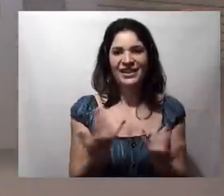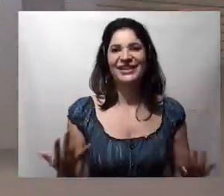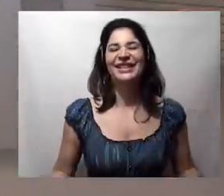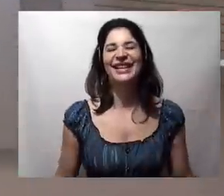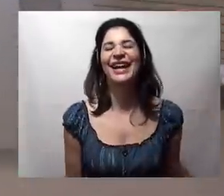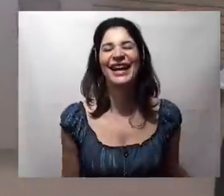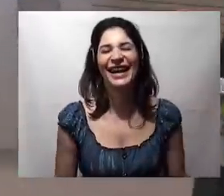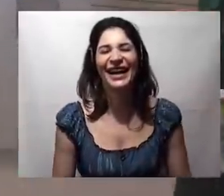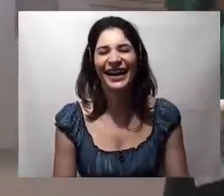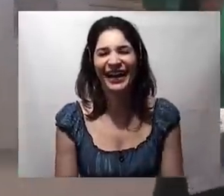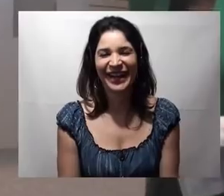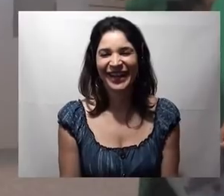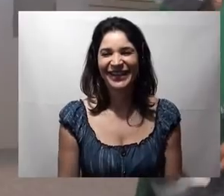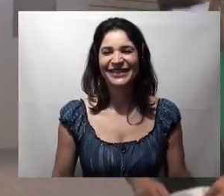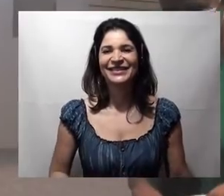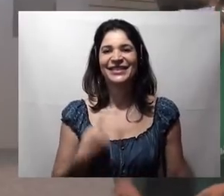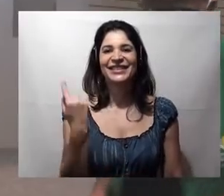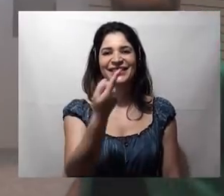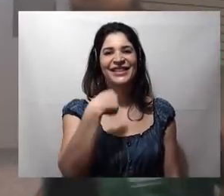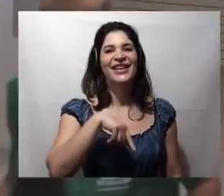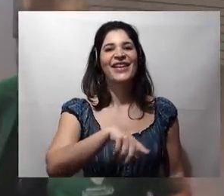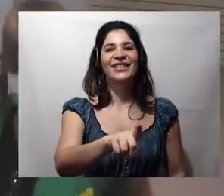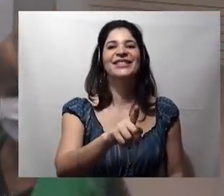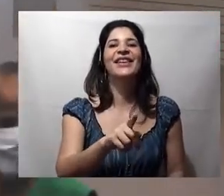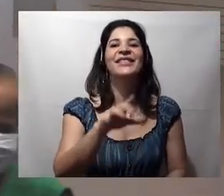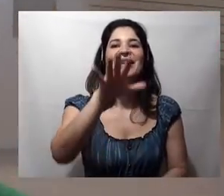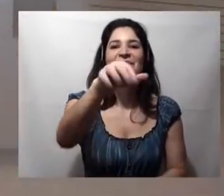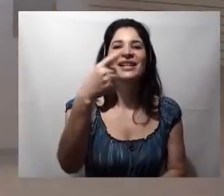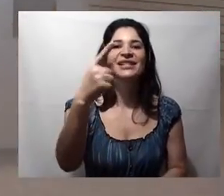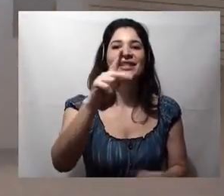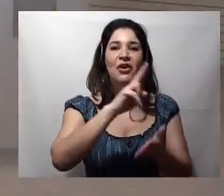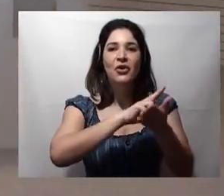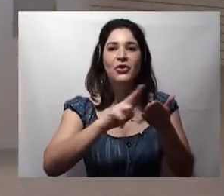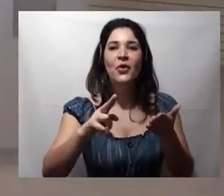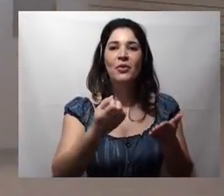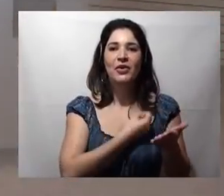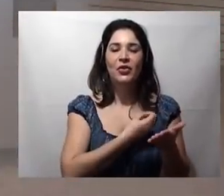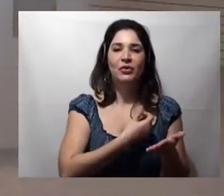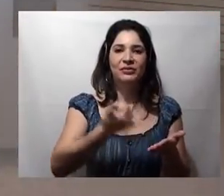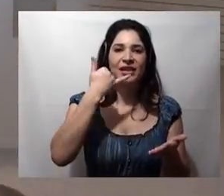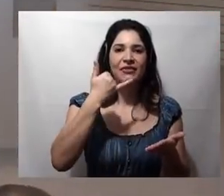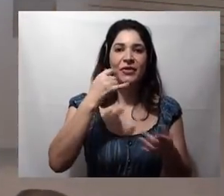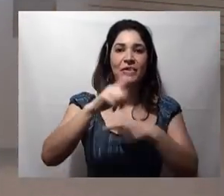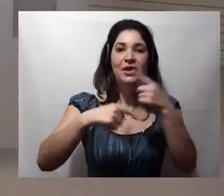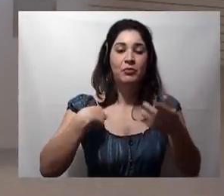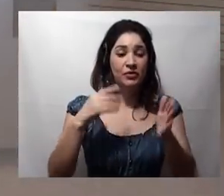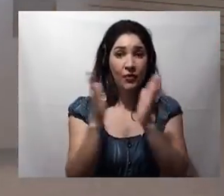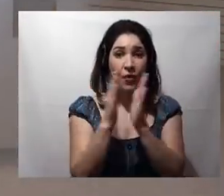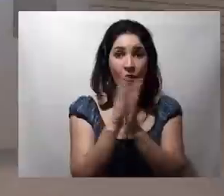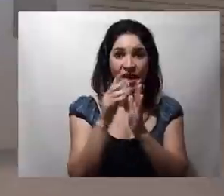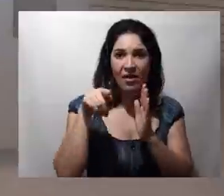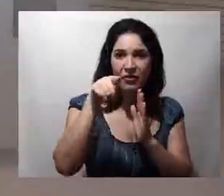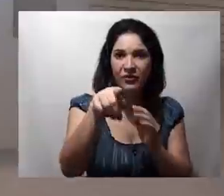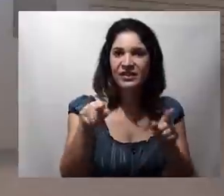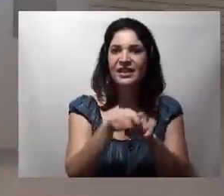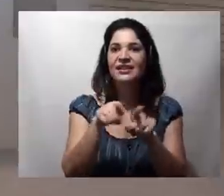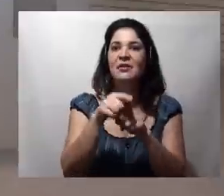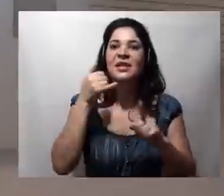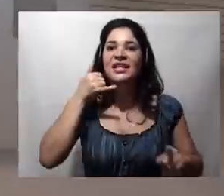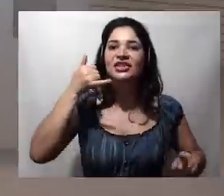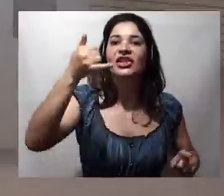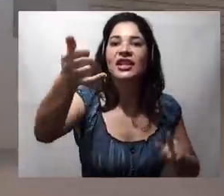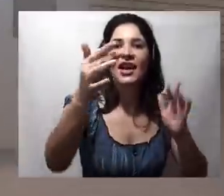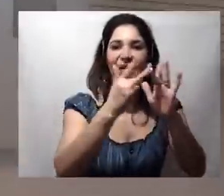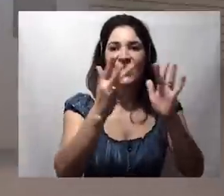quilo e aí nós vamos ficar com seu nome se você concordar porque nós temos o compromisso de orar por todo mundo que